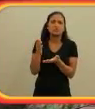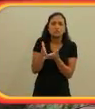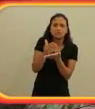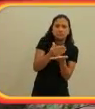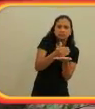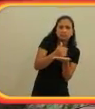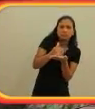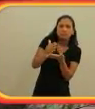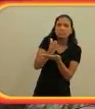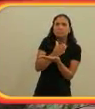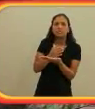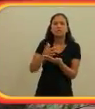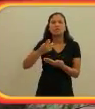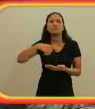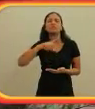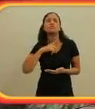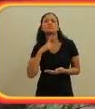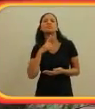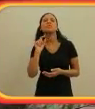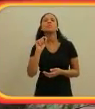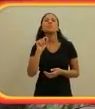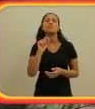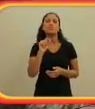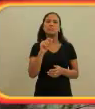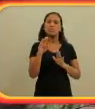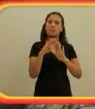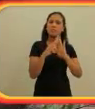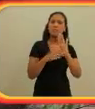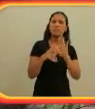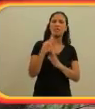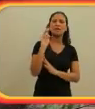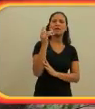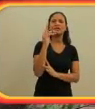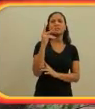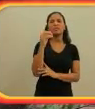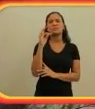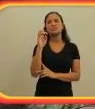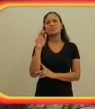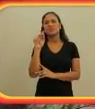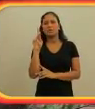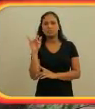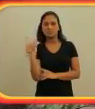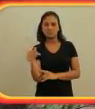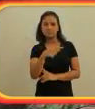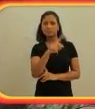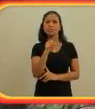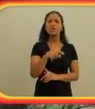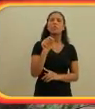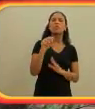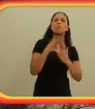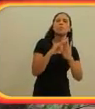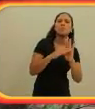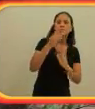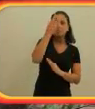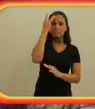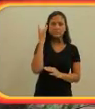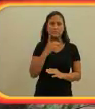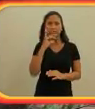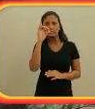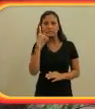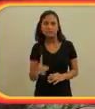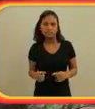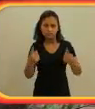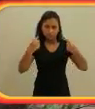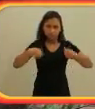vertentes. Nós temos o programa de hipoterapia, que é um programa destinado a pessoas que têm deficiência física e